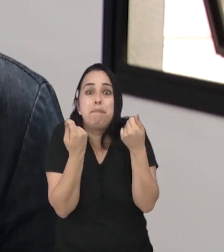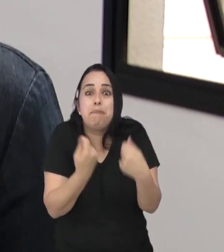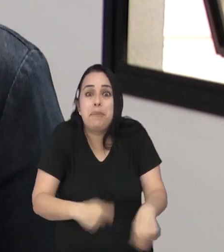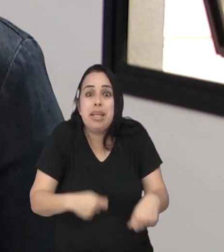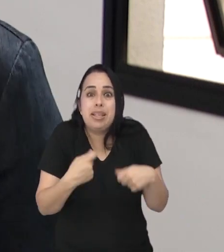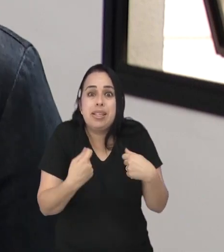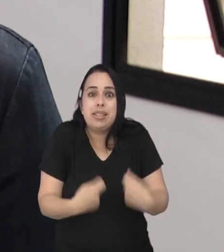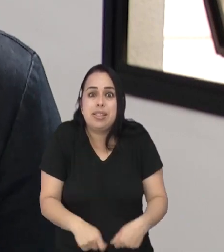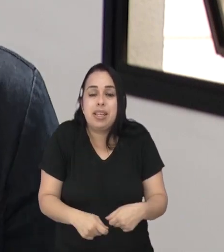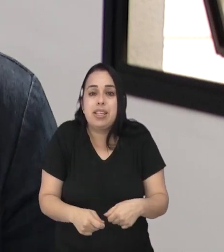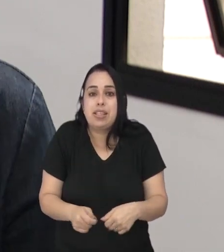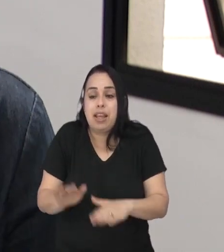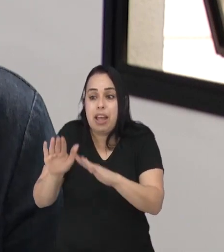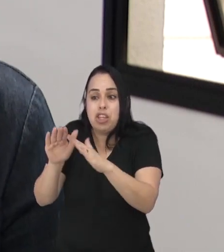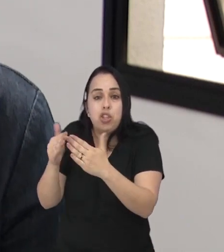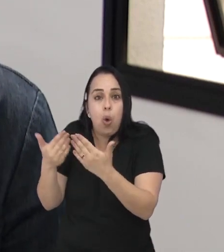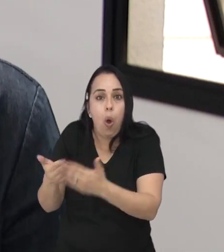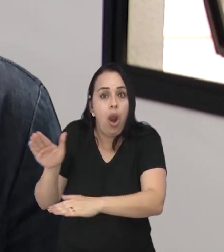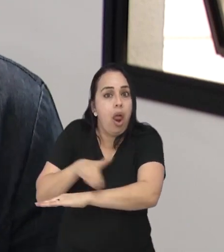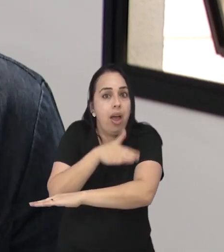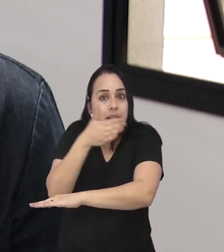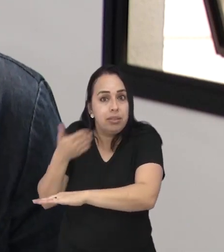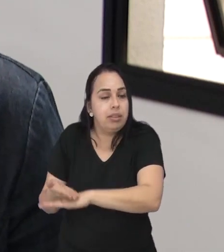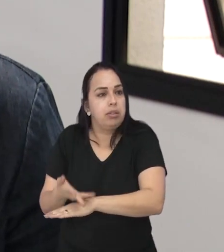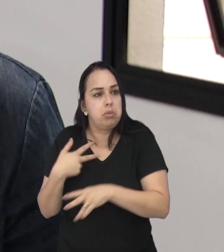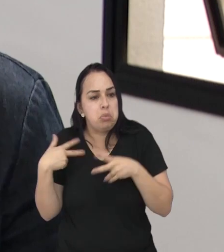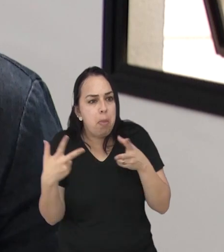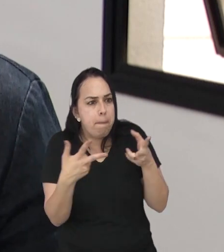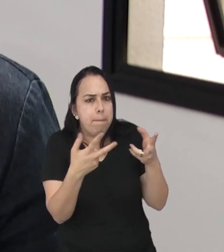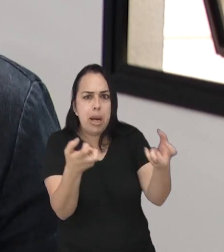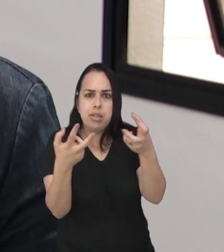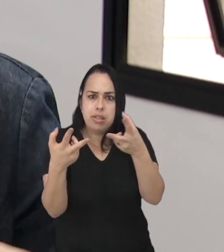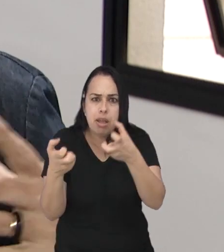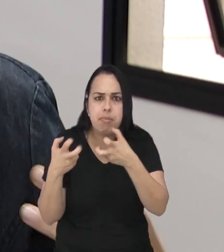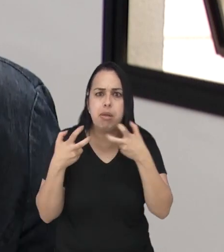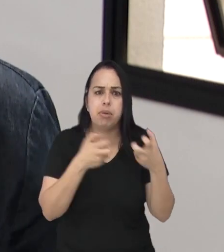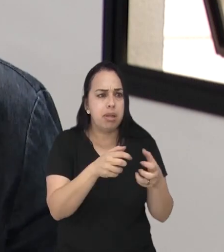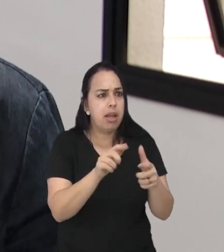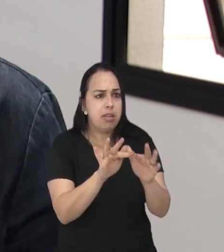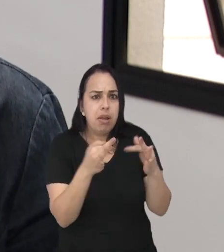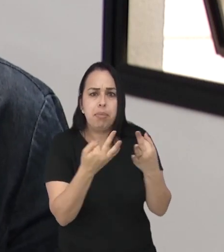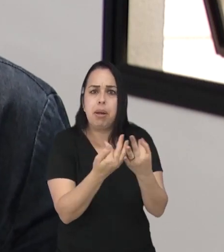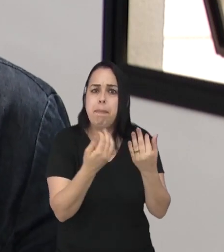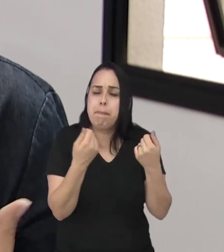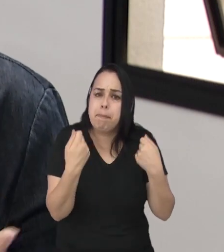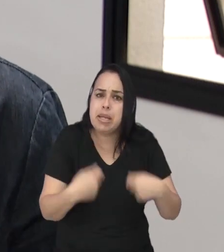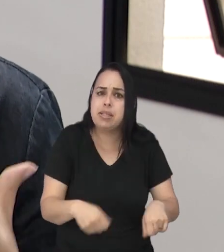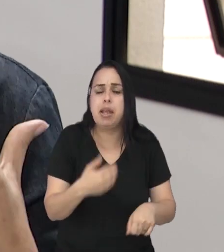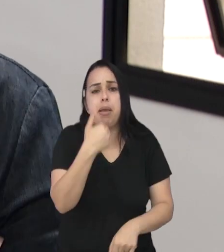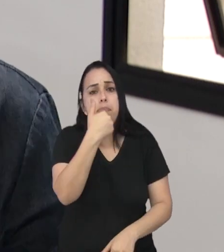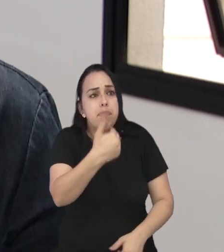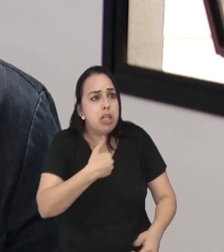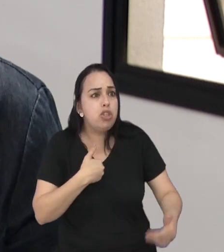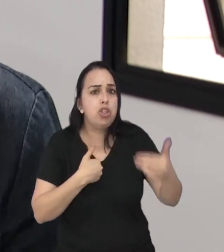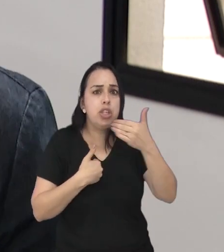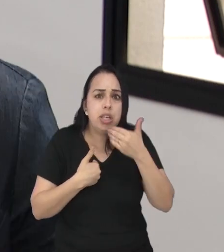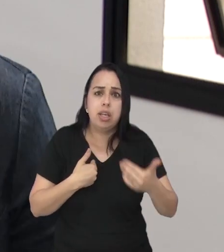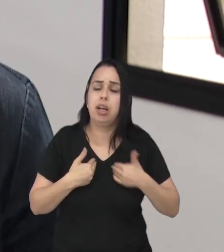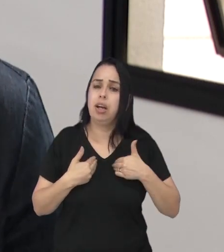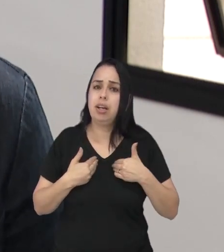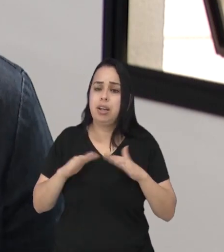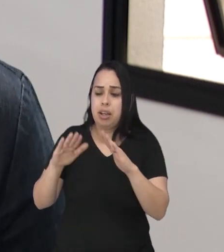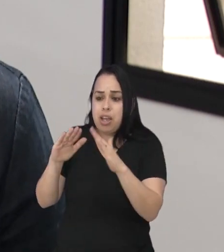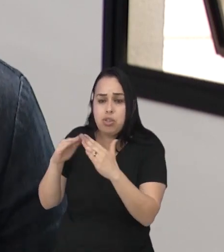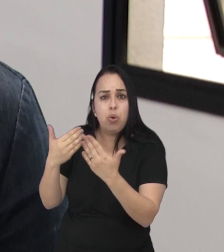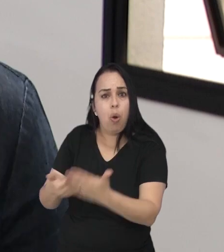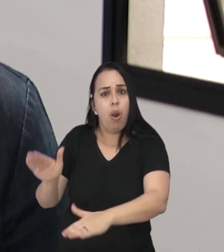que precisa da escola de tempo integral. A gente tem visto a demanda crescendo e até os pais pedirem para que seus